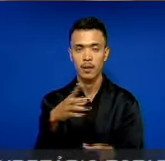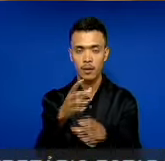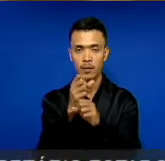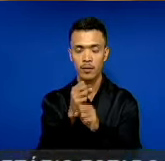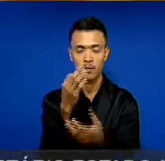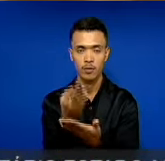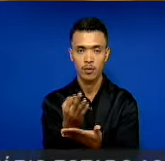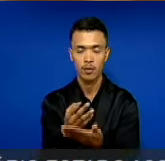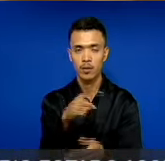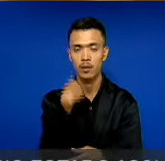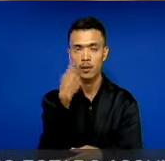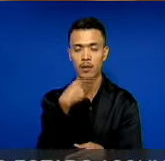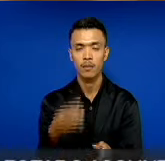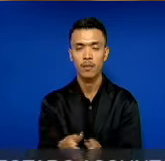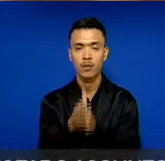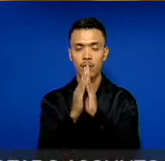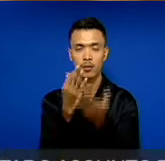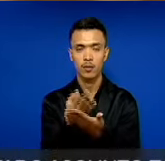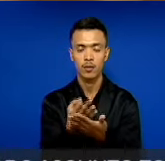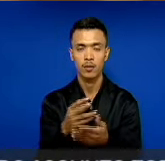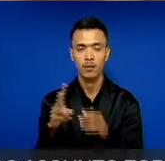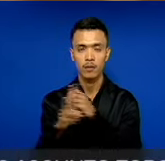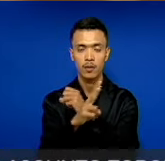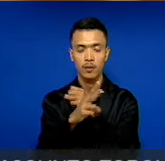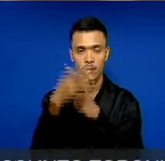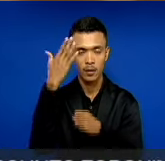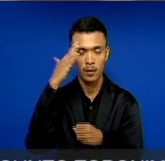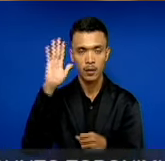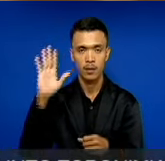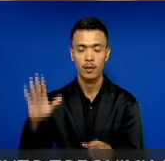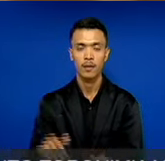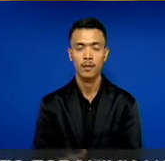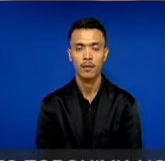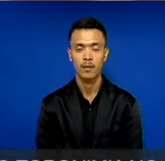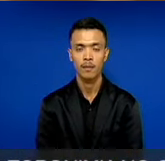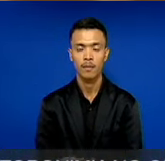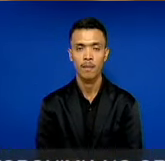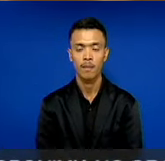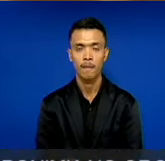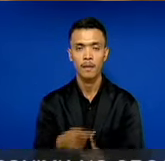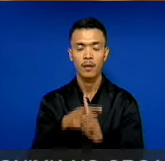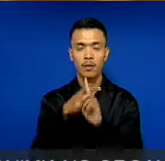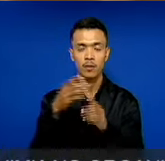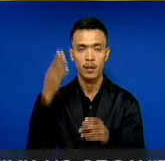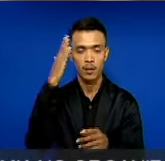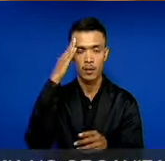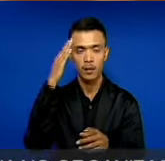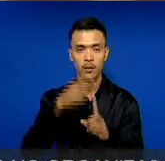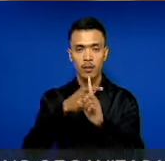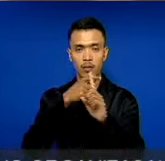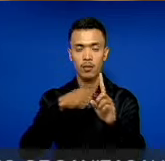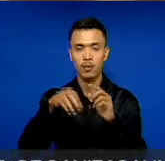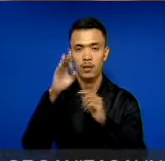né, se ma russoça né, vítima se não hatene la conhece. Então se a conhece mal, lhe usa Facebook dele. Facebook